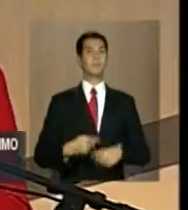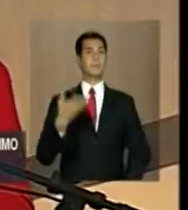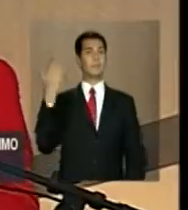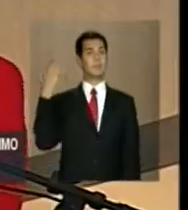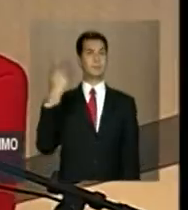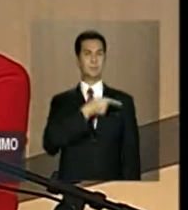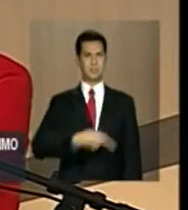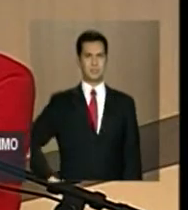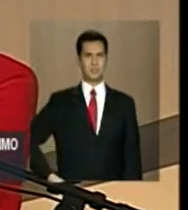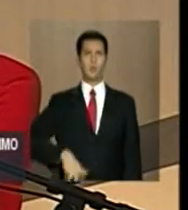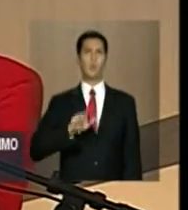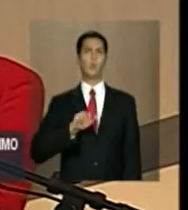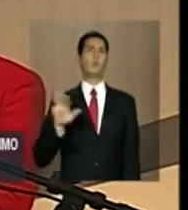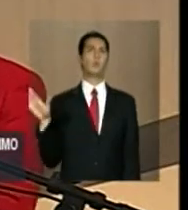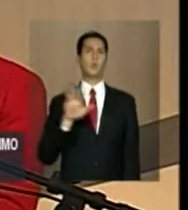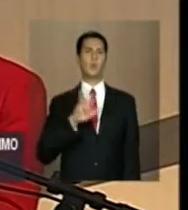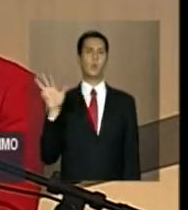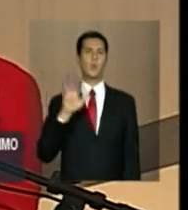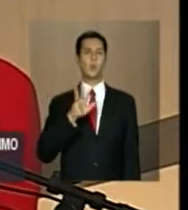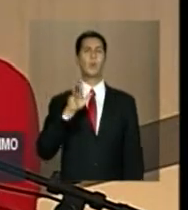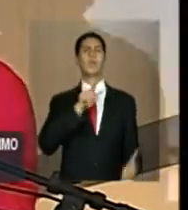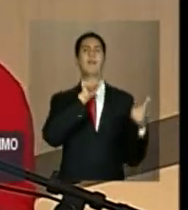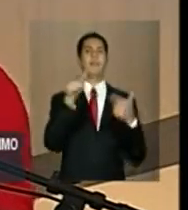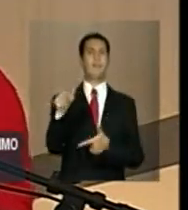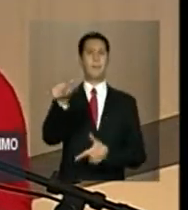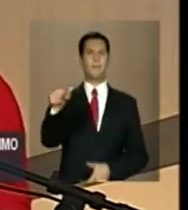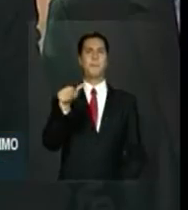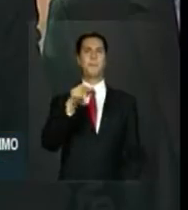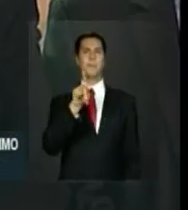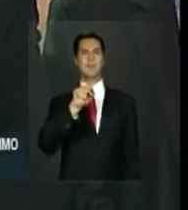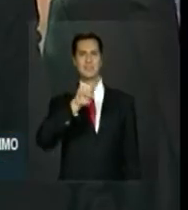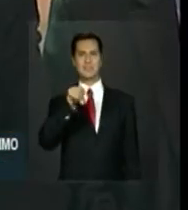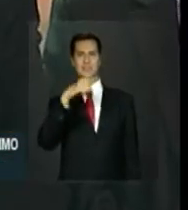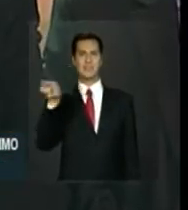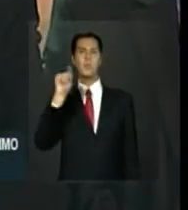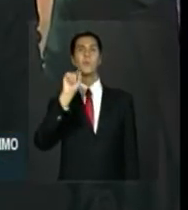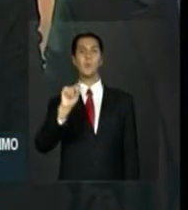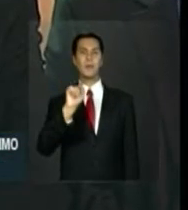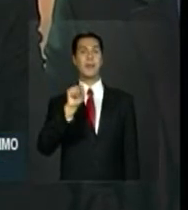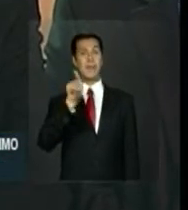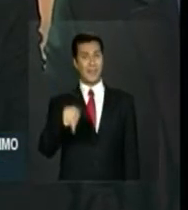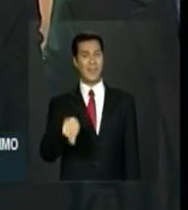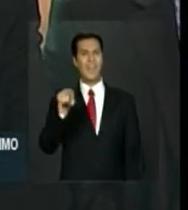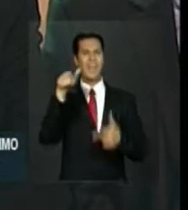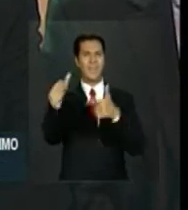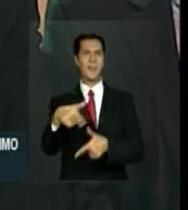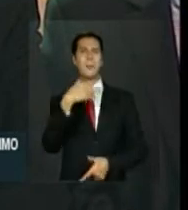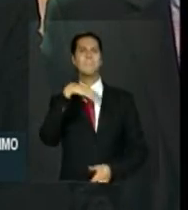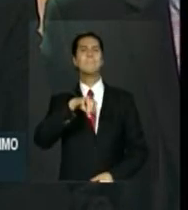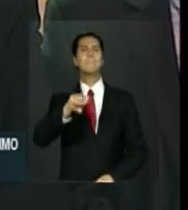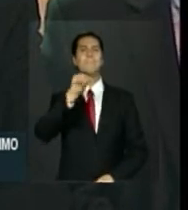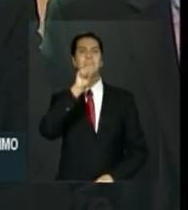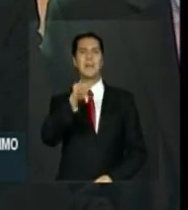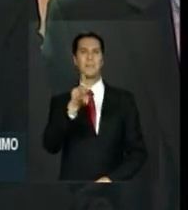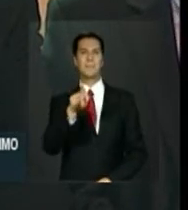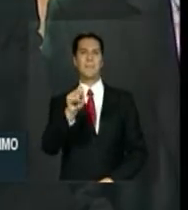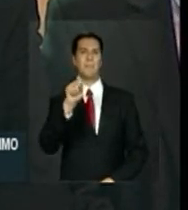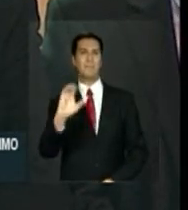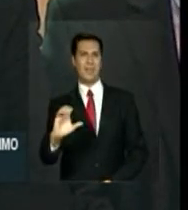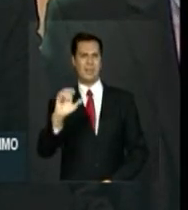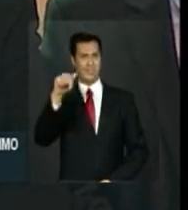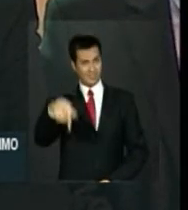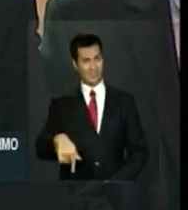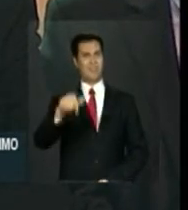Lula ter denominado o Pezão pai do PAC. Pai do PAC aqui no Estado. E, de fato, o